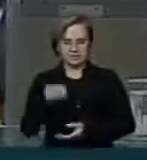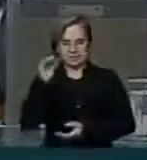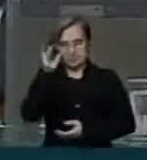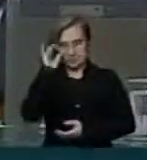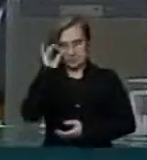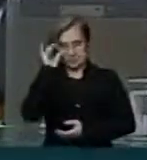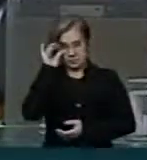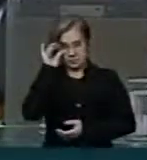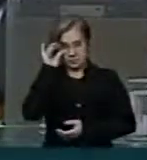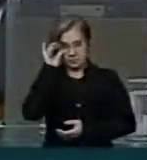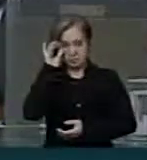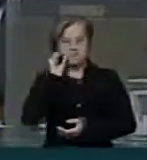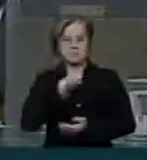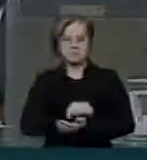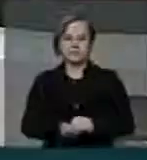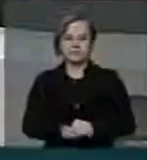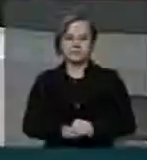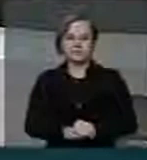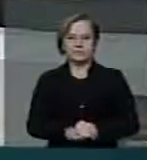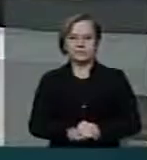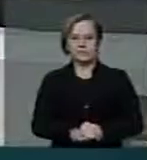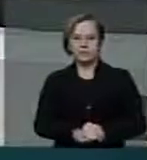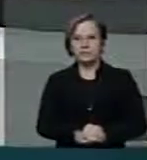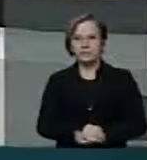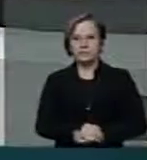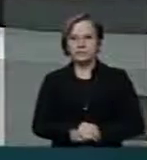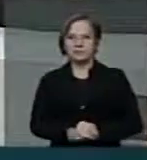e, por favor, use da palavra.